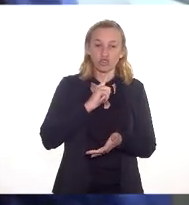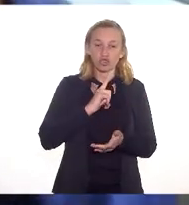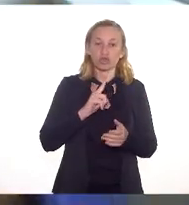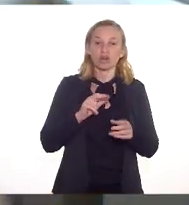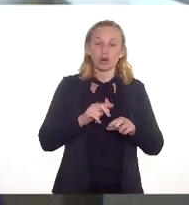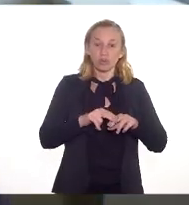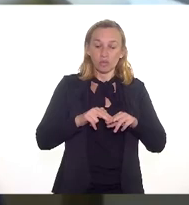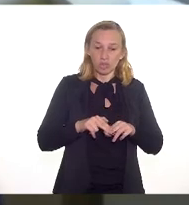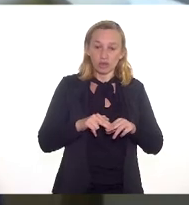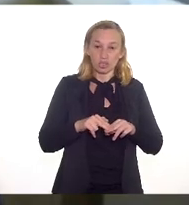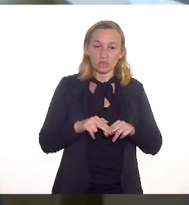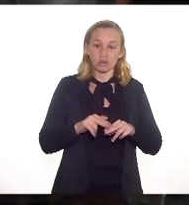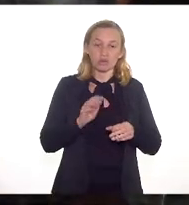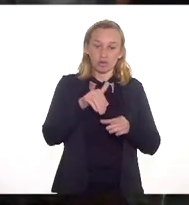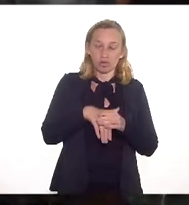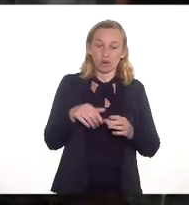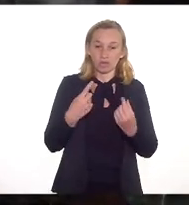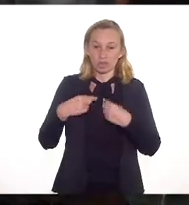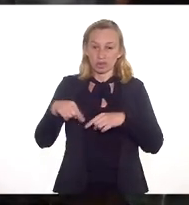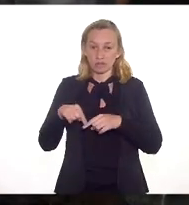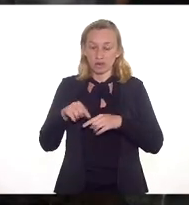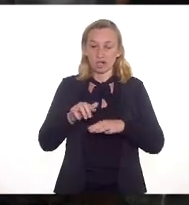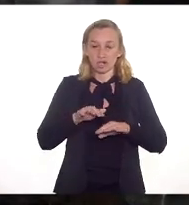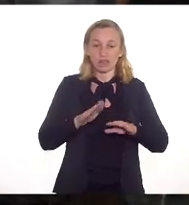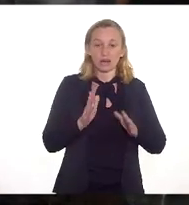voto separado. Em discussão.